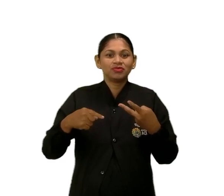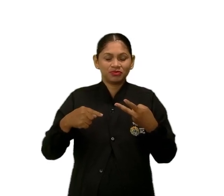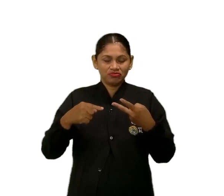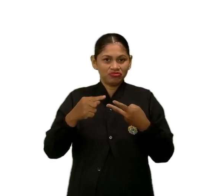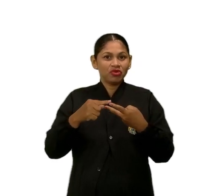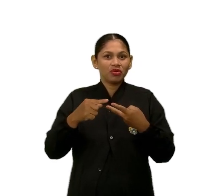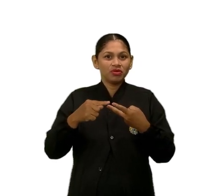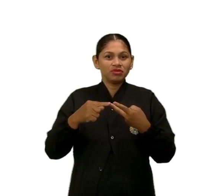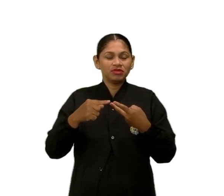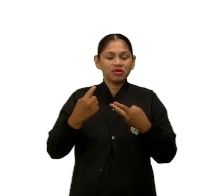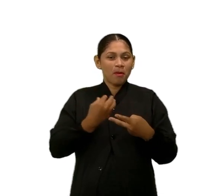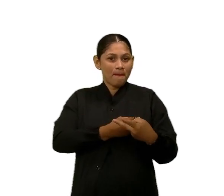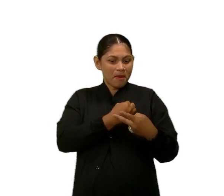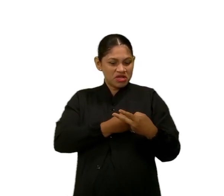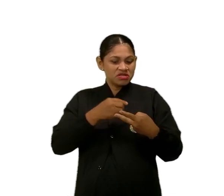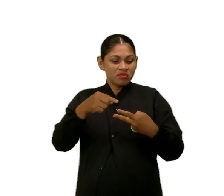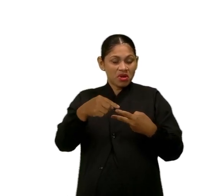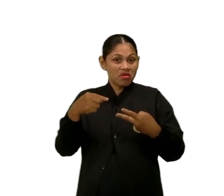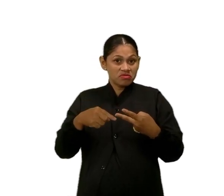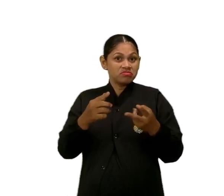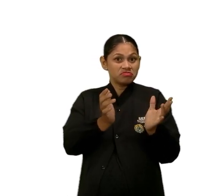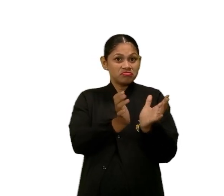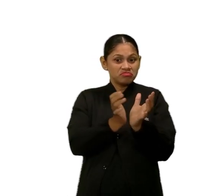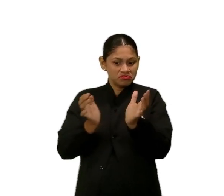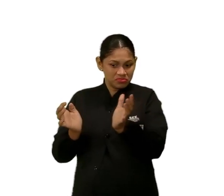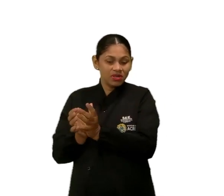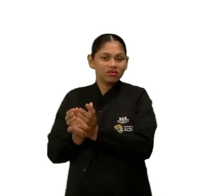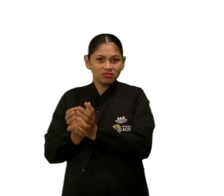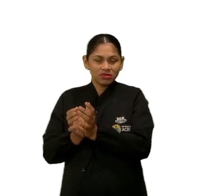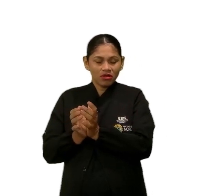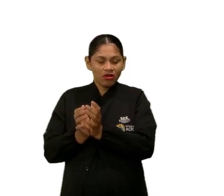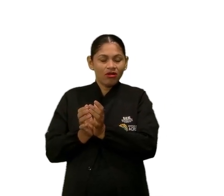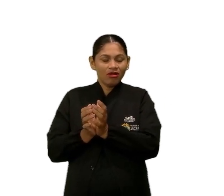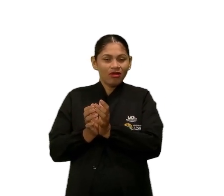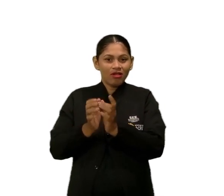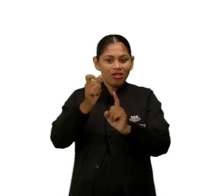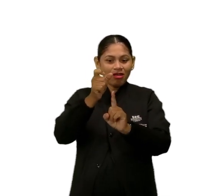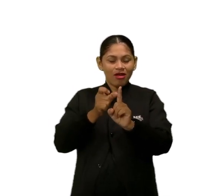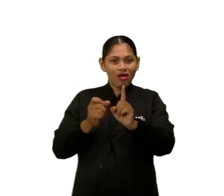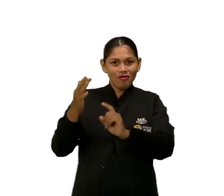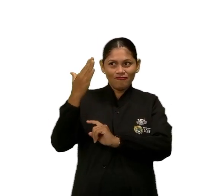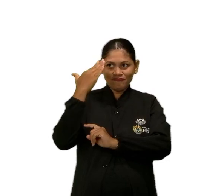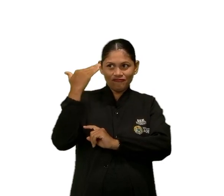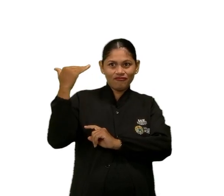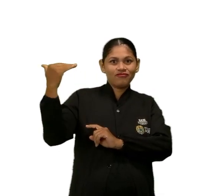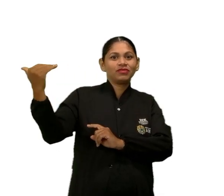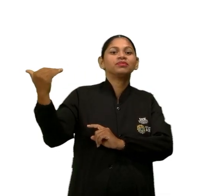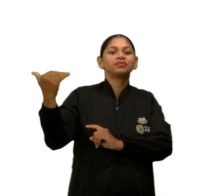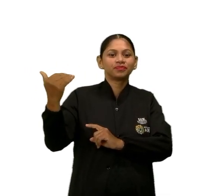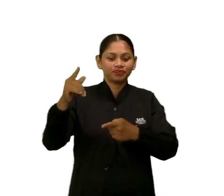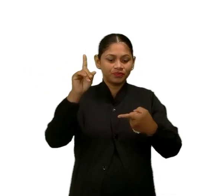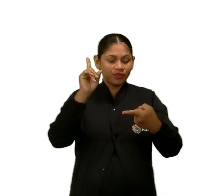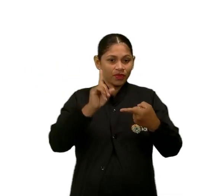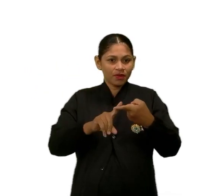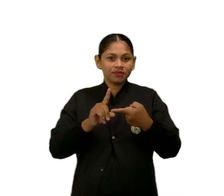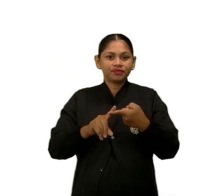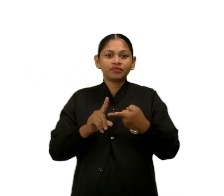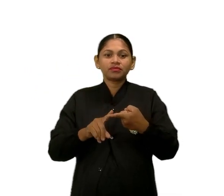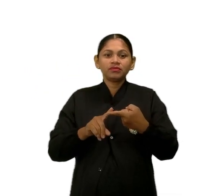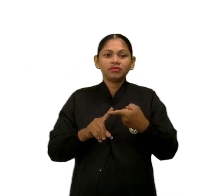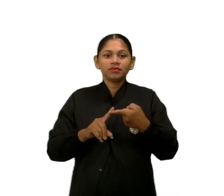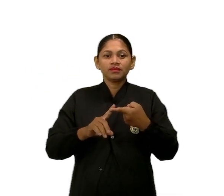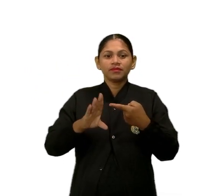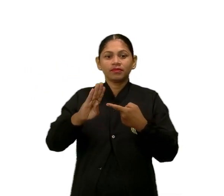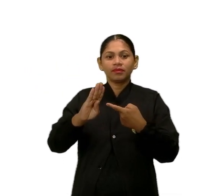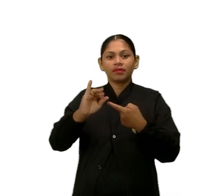tornava automaticamente celebridades reconhecidas de forma internacional. Um deles era os Big Five.